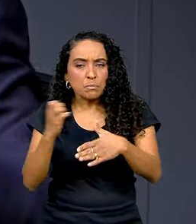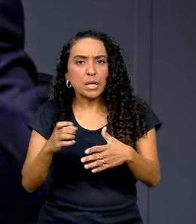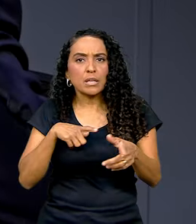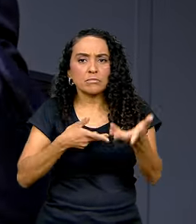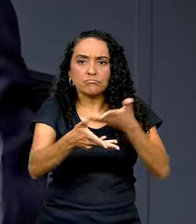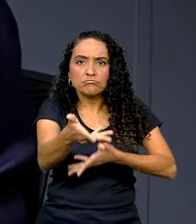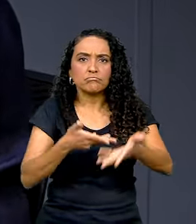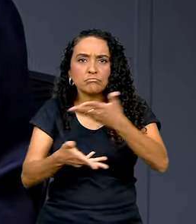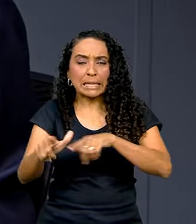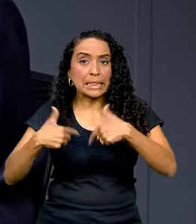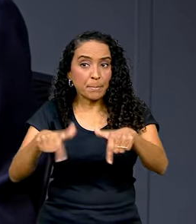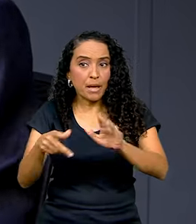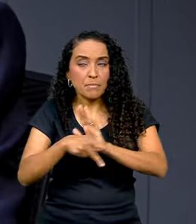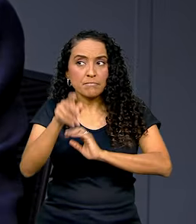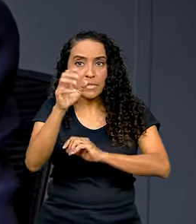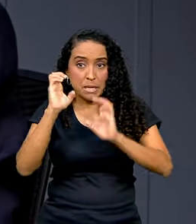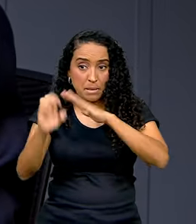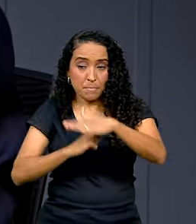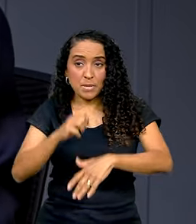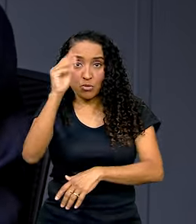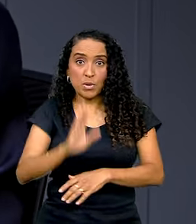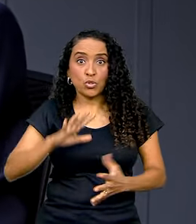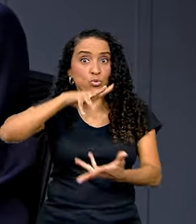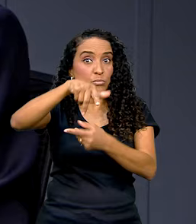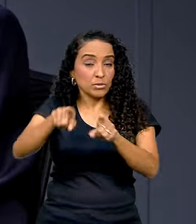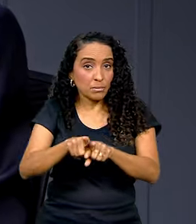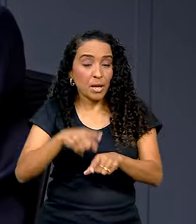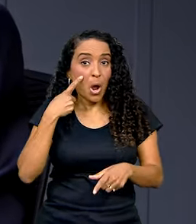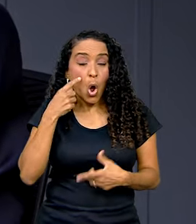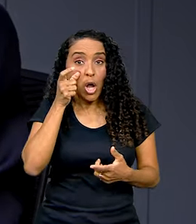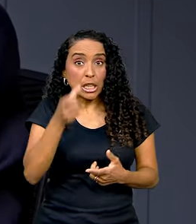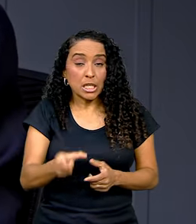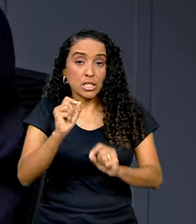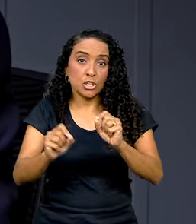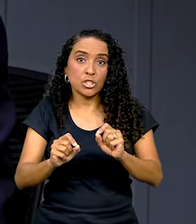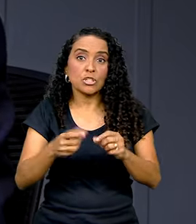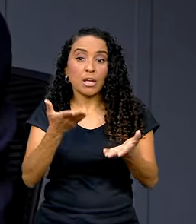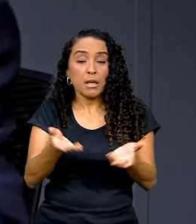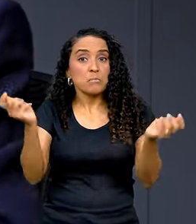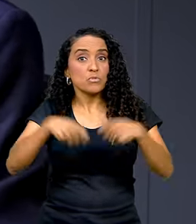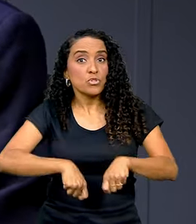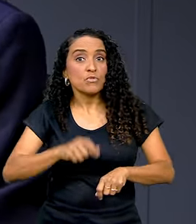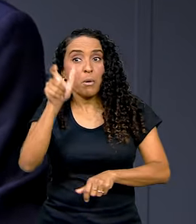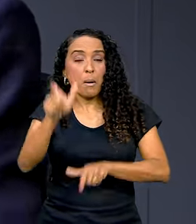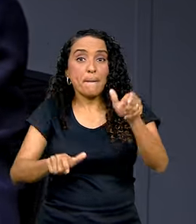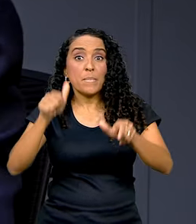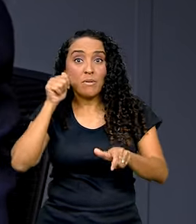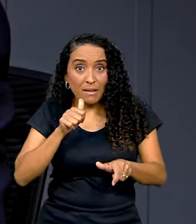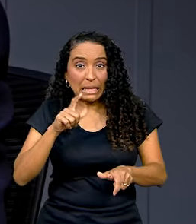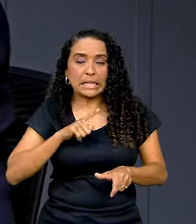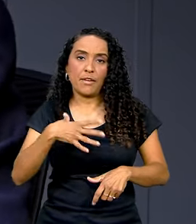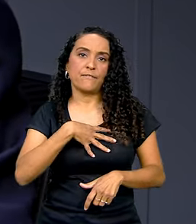empresa Eles prestam serviço para empresas do Brasil e do mundo e Olha só que coisa interessante isso permite que